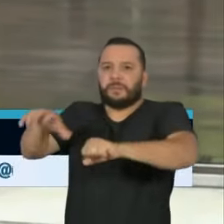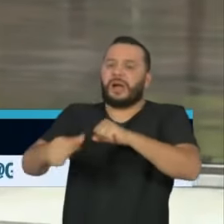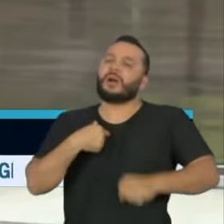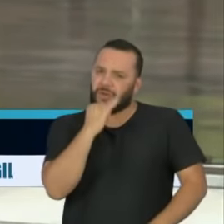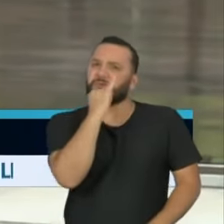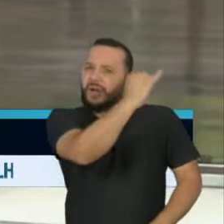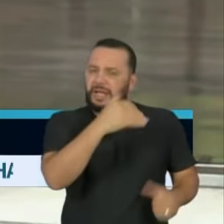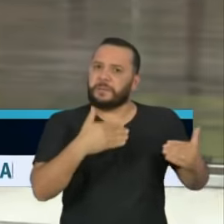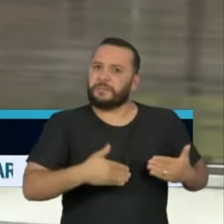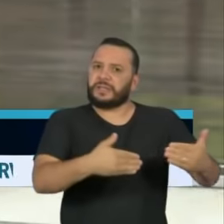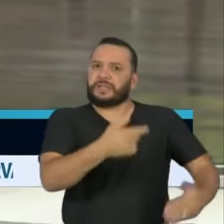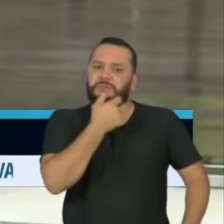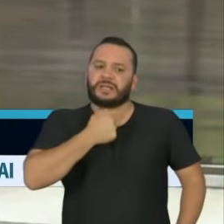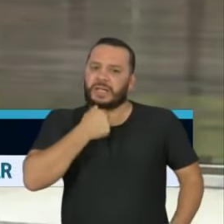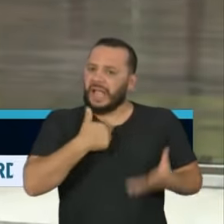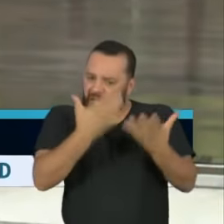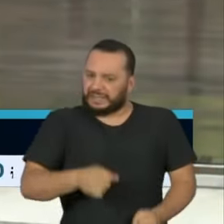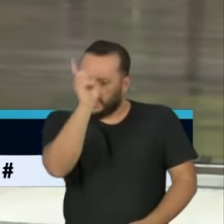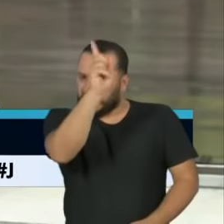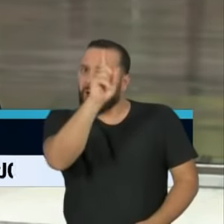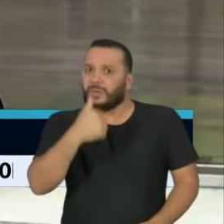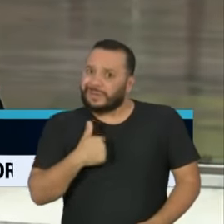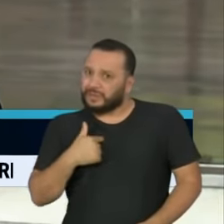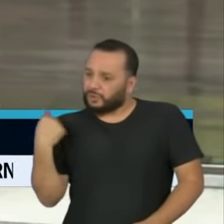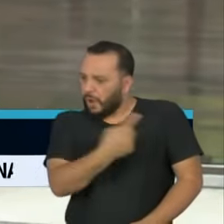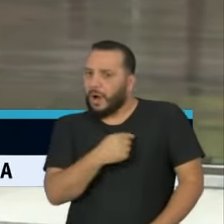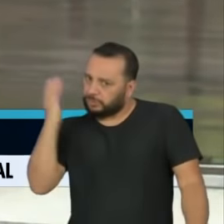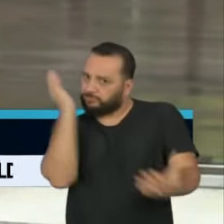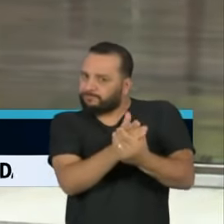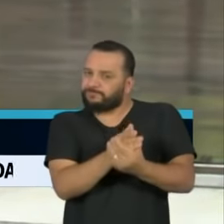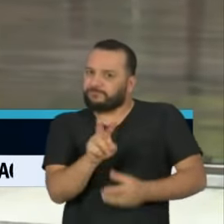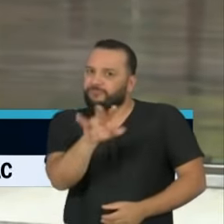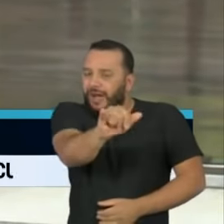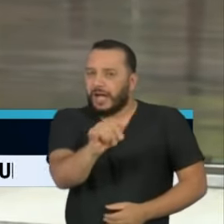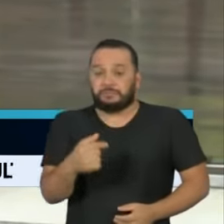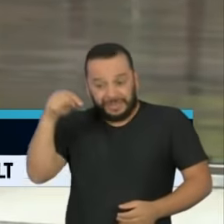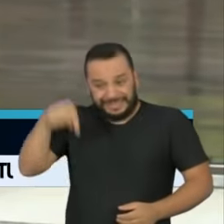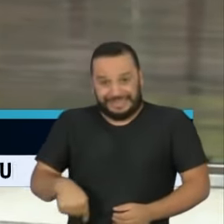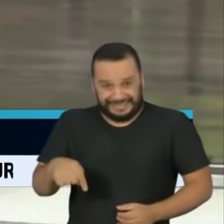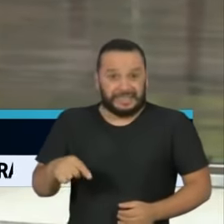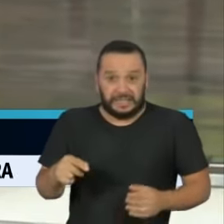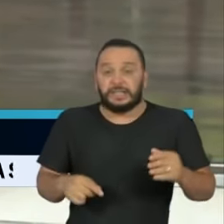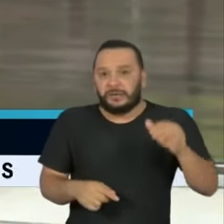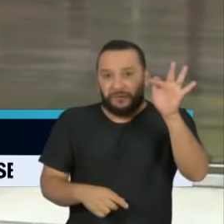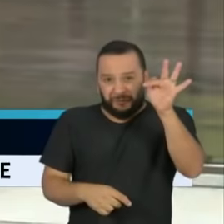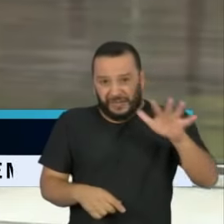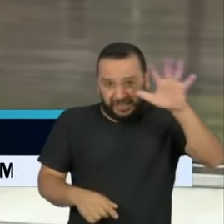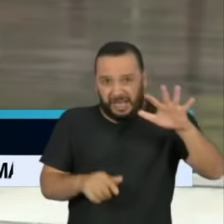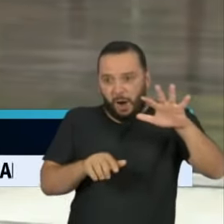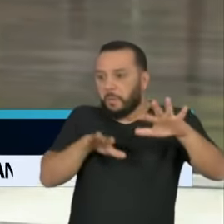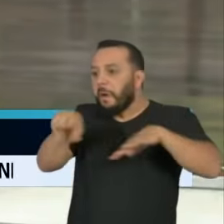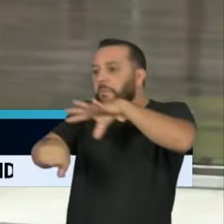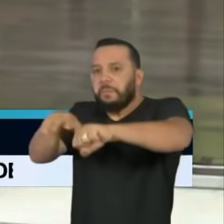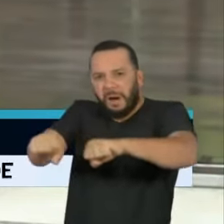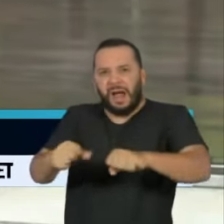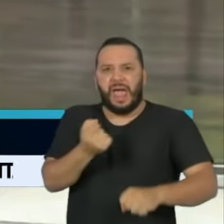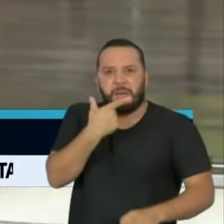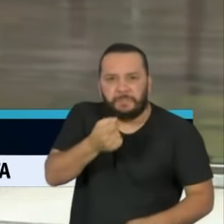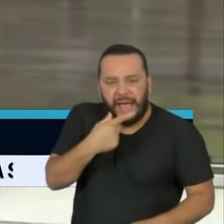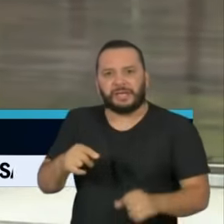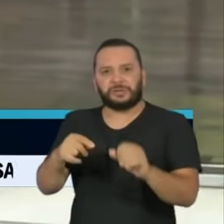Mandetta. Se necessário for, entraremos no Supremo Tribunal Federal, mas de São Paulo não se confisca medicamentos nem